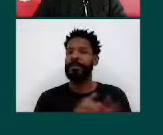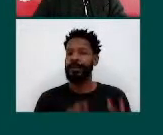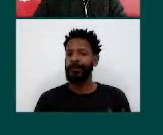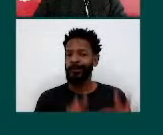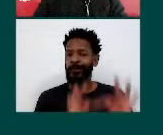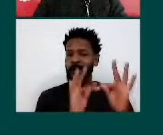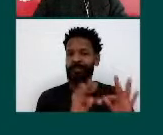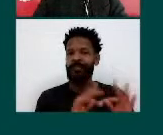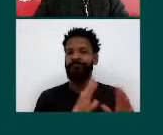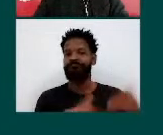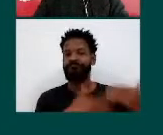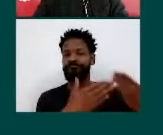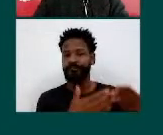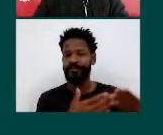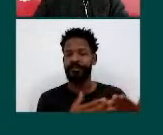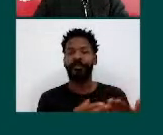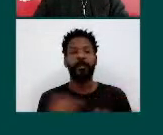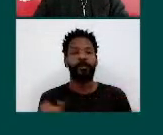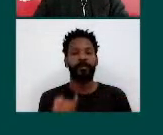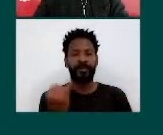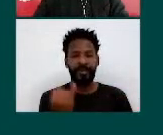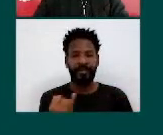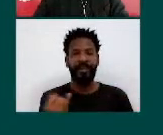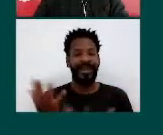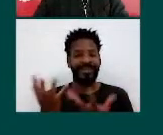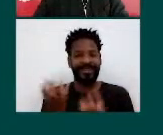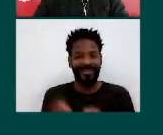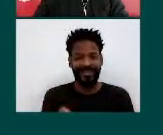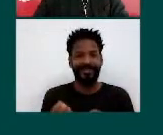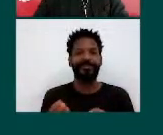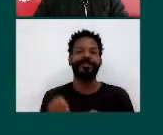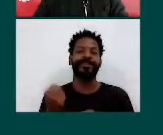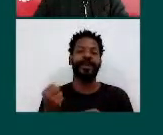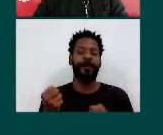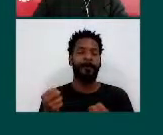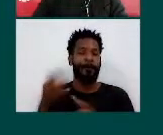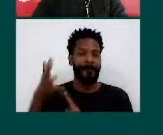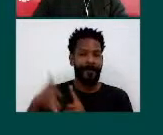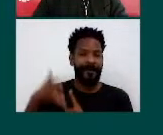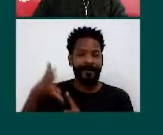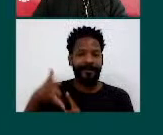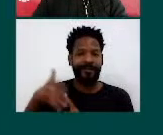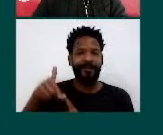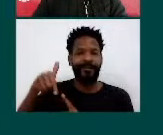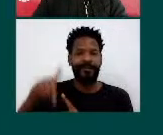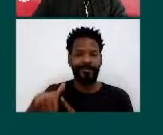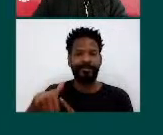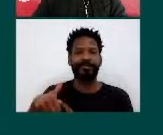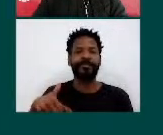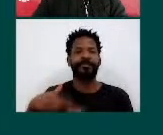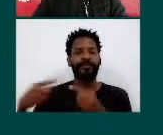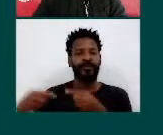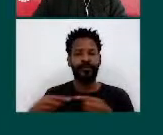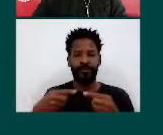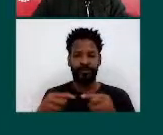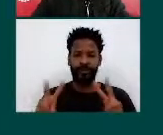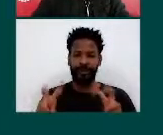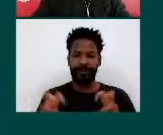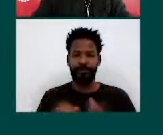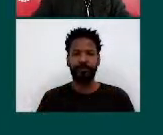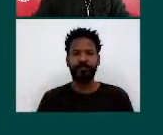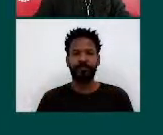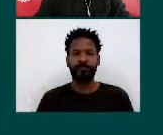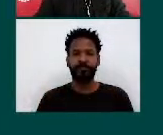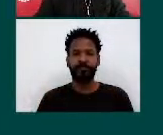and esse workshop, que a protagonizing gente this tenha a ciência da importância science and no technology final das contas, a gente, enquanto governo do Estado,